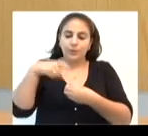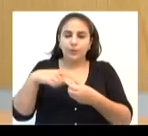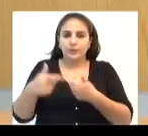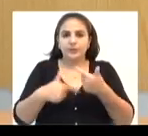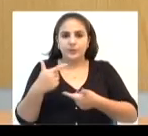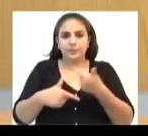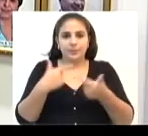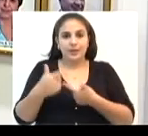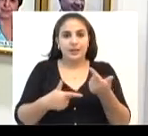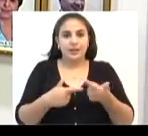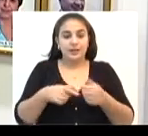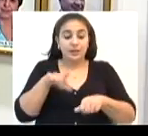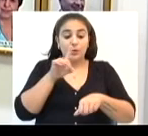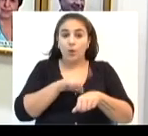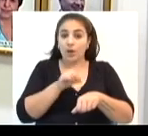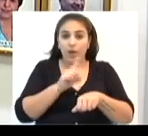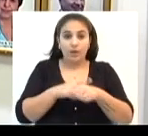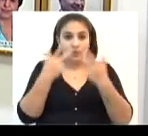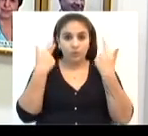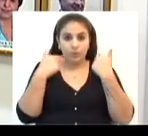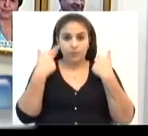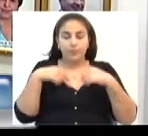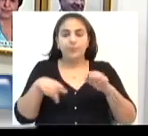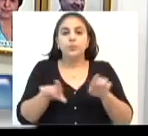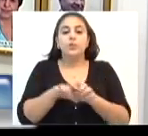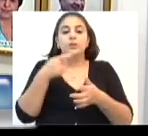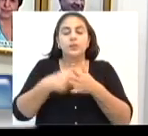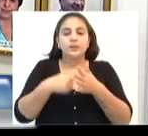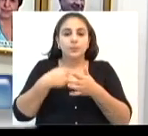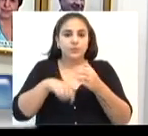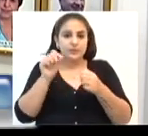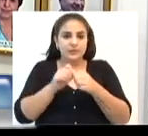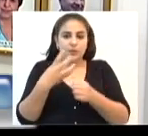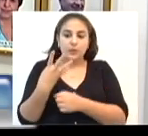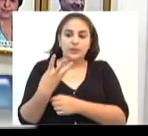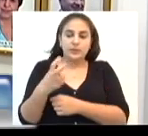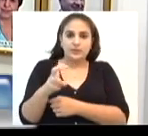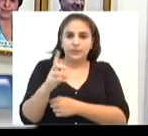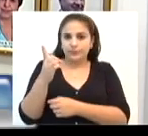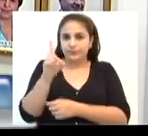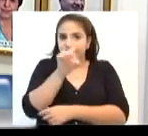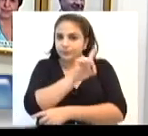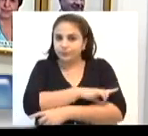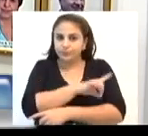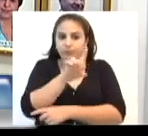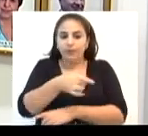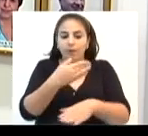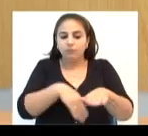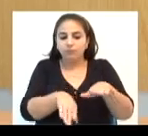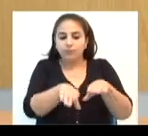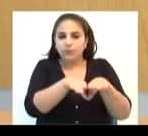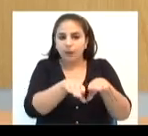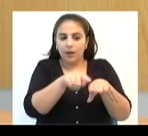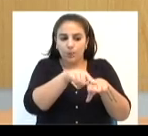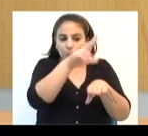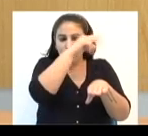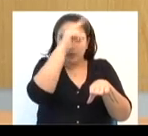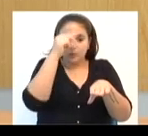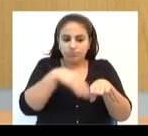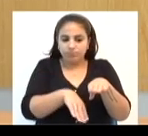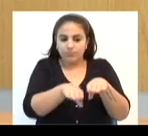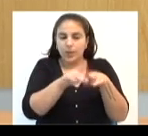turno regular. O que tentou se fazer nesses 45 dias era equilibrar um pouquinho com o turno da Prefeitura.